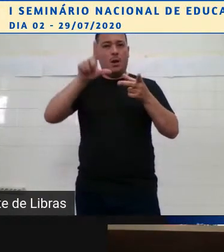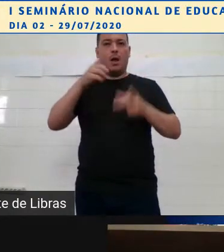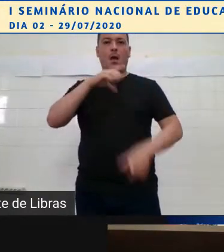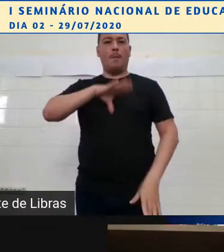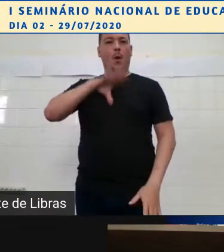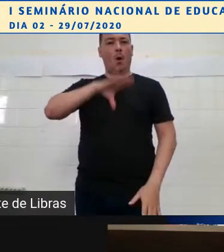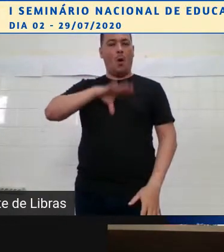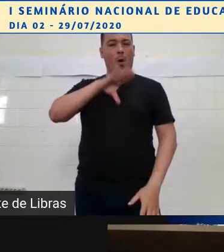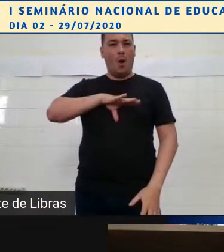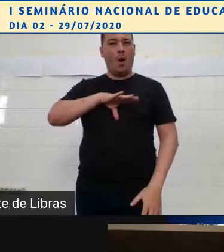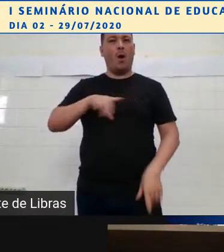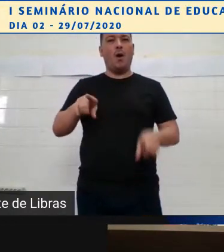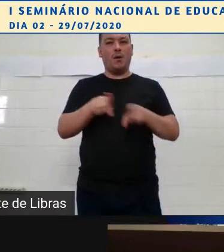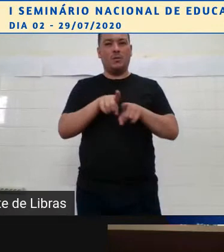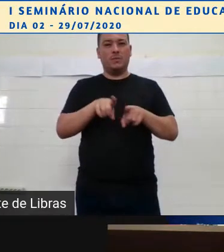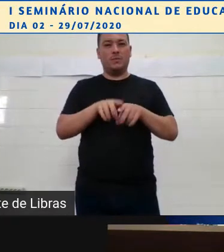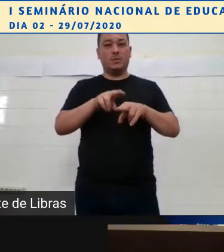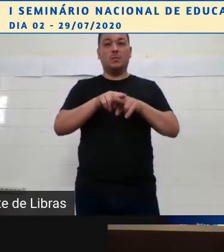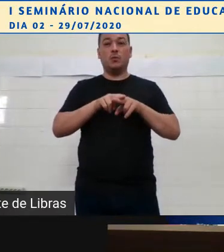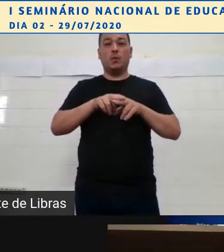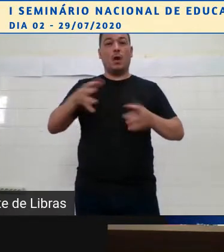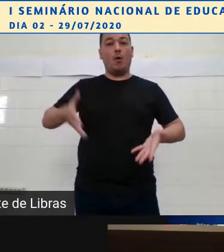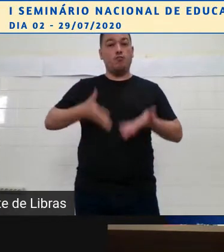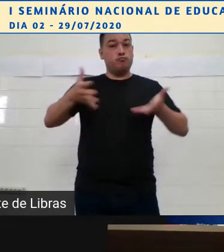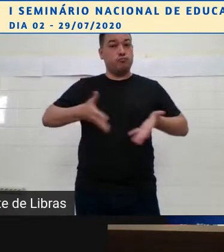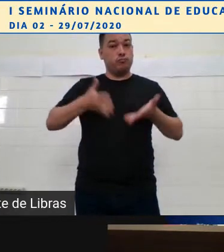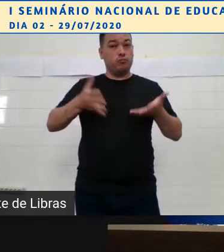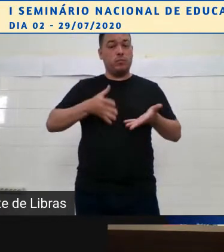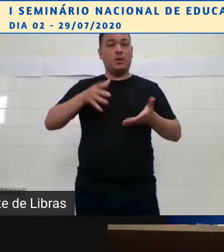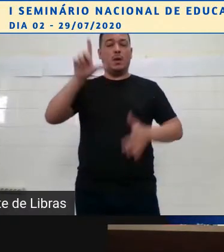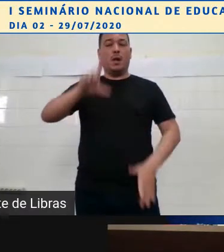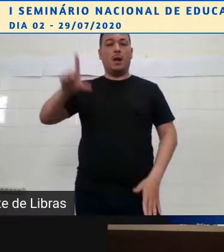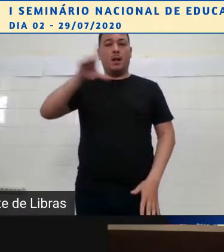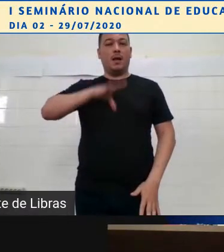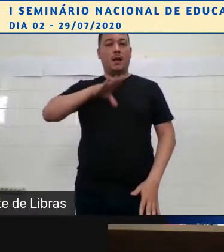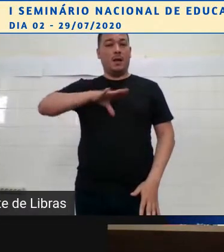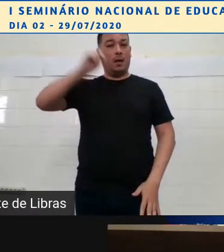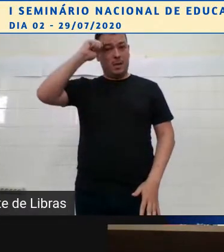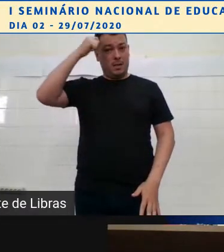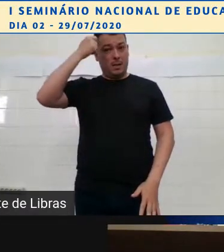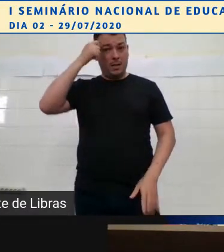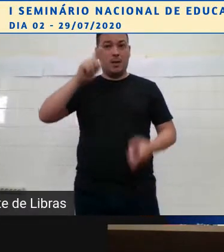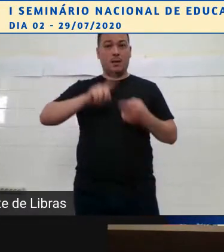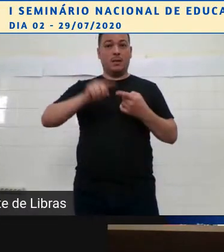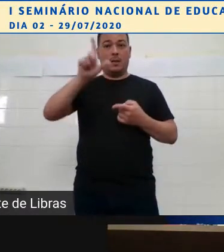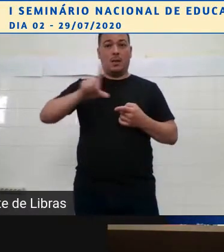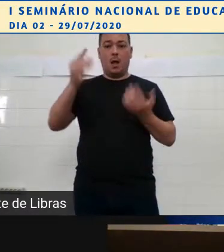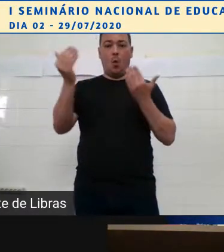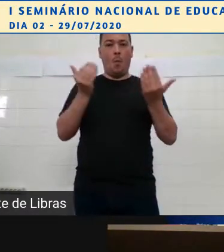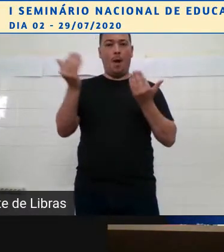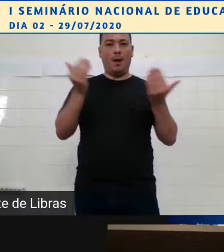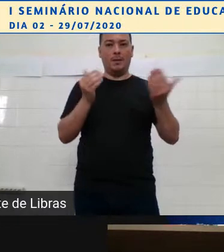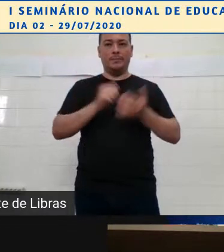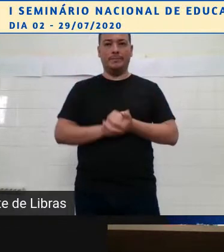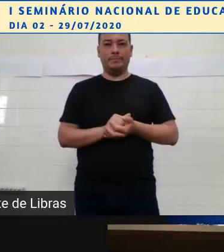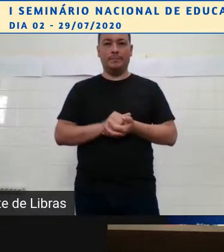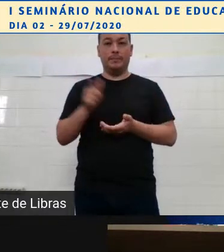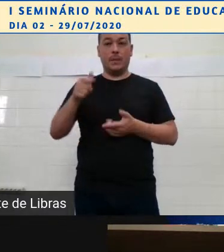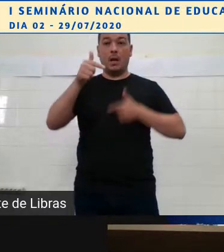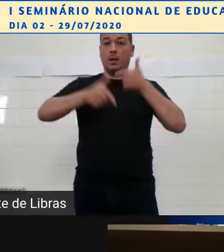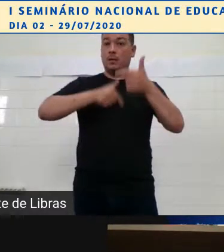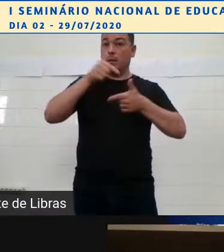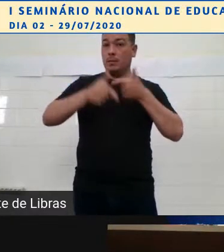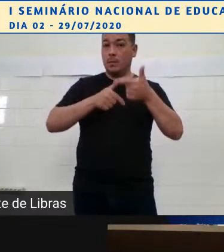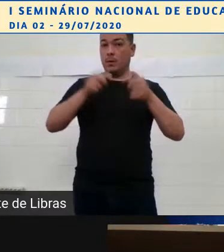de literatura, com ênfase em literatura brasileira, literatura afro-brasileira e literatura comparada, atuando principalmente nos